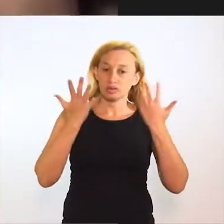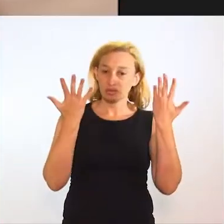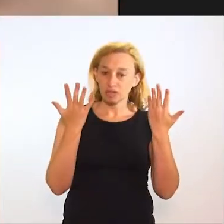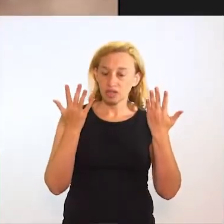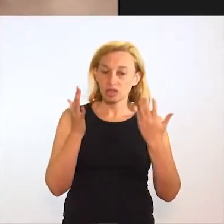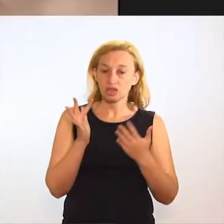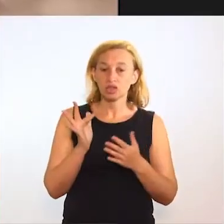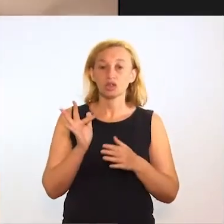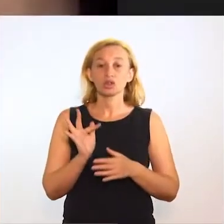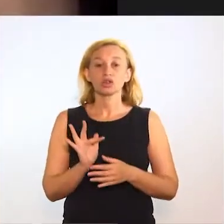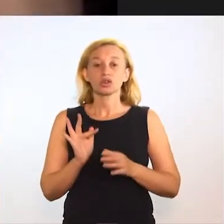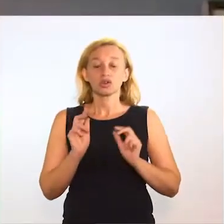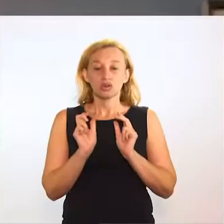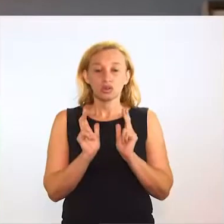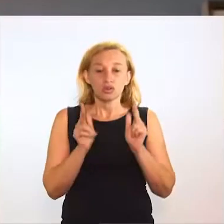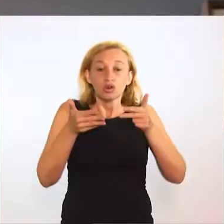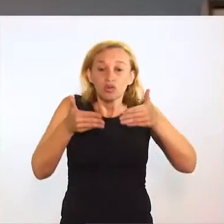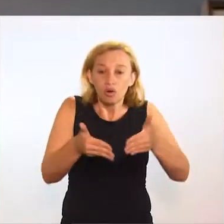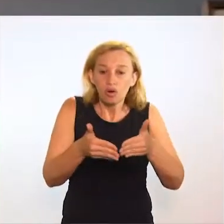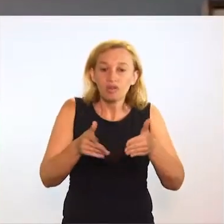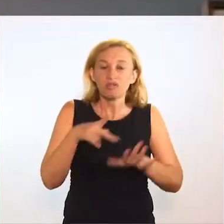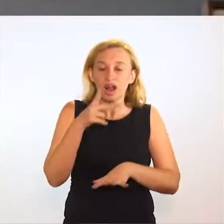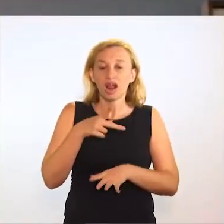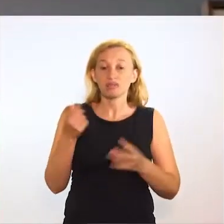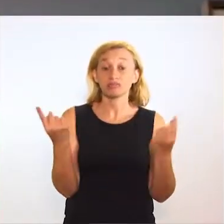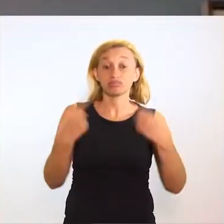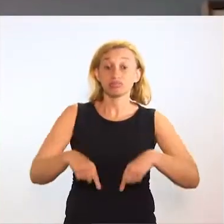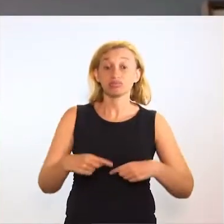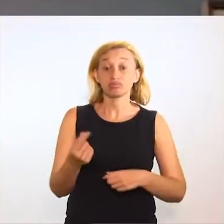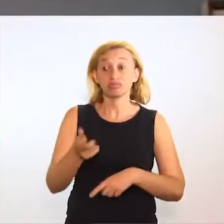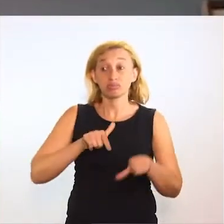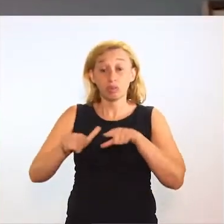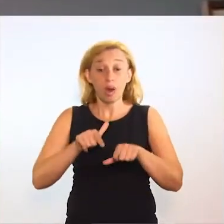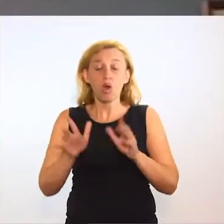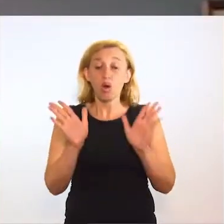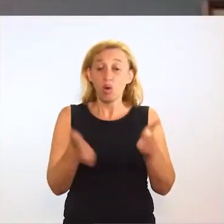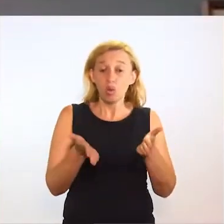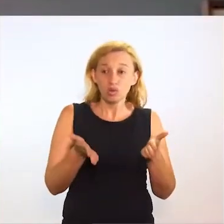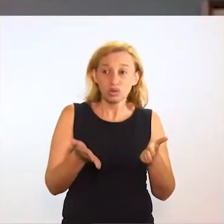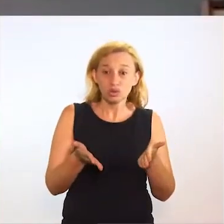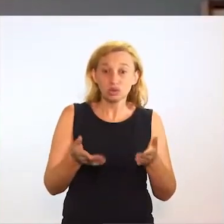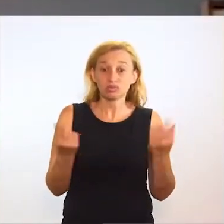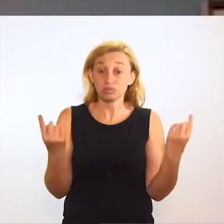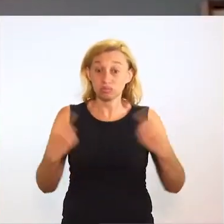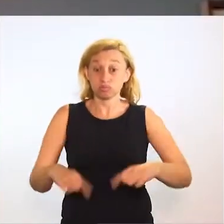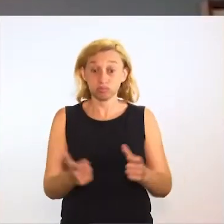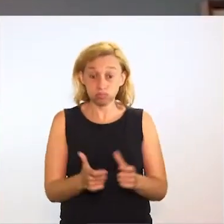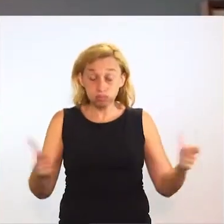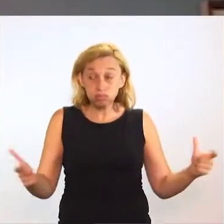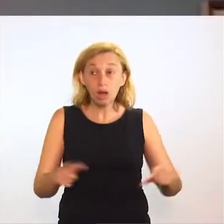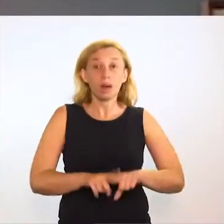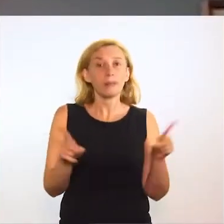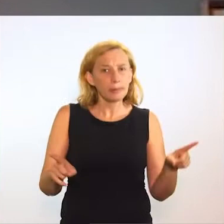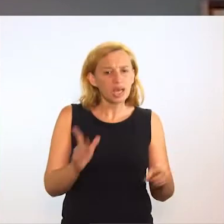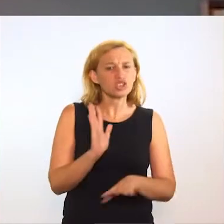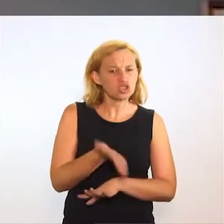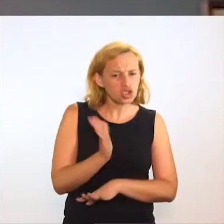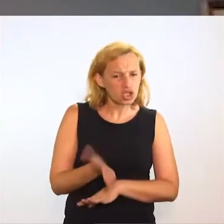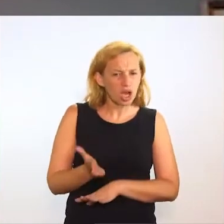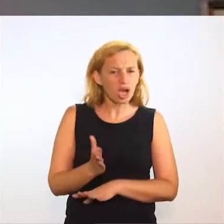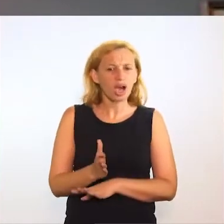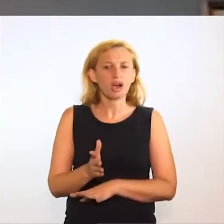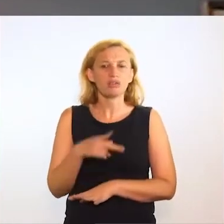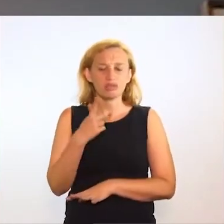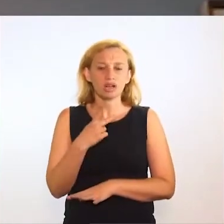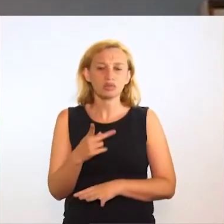a gente fez um evento do fórum em que a gente falava sobre os desafios do emprego. Hoje eu acho que esses desafios são maiores ainda.